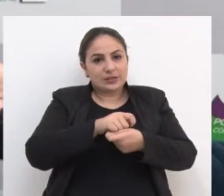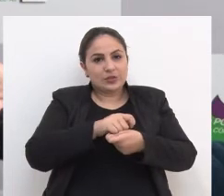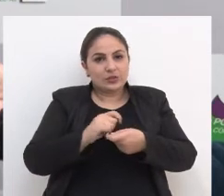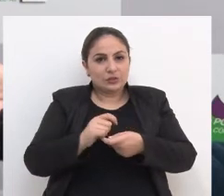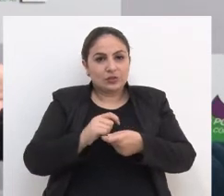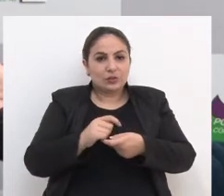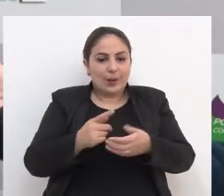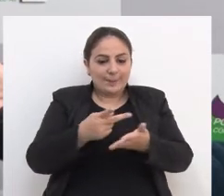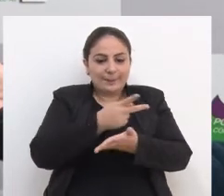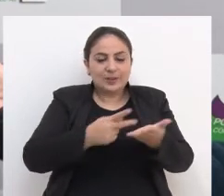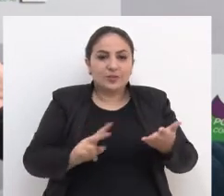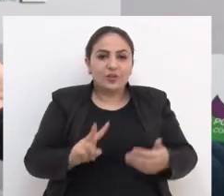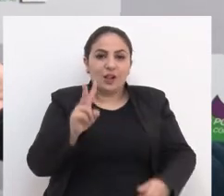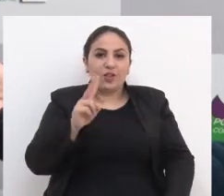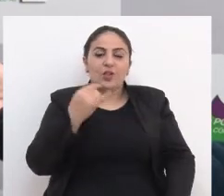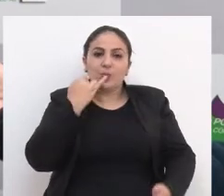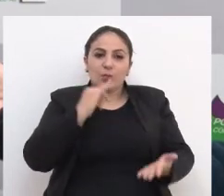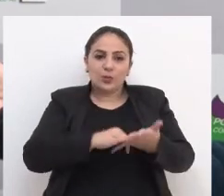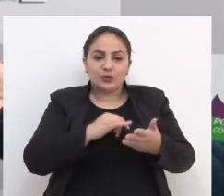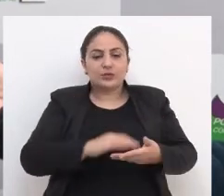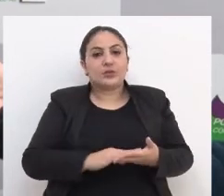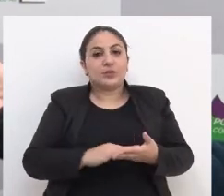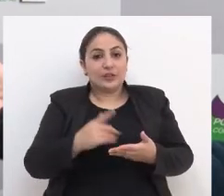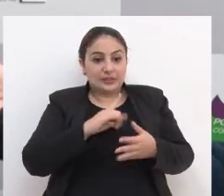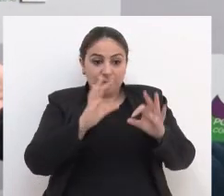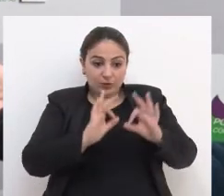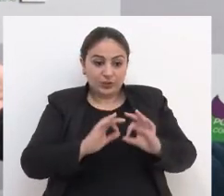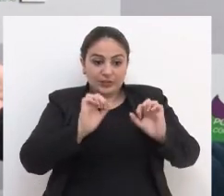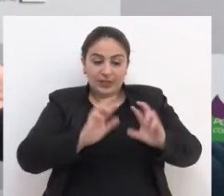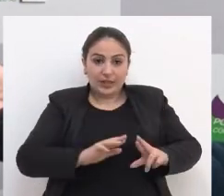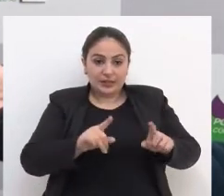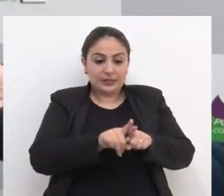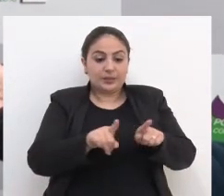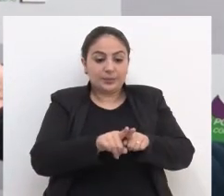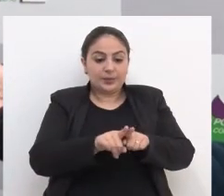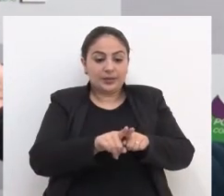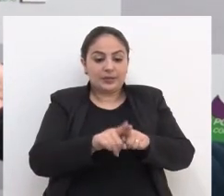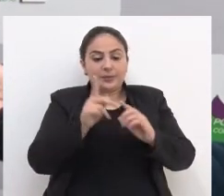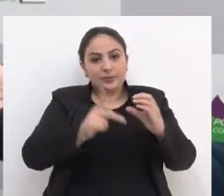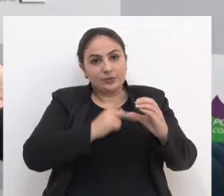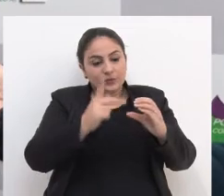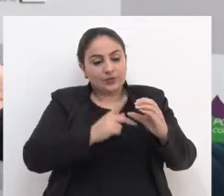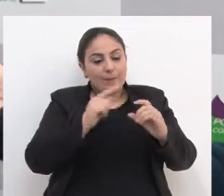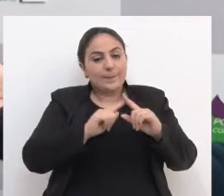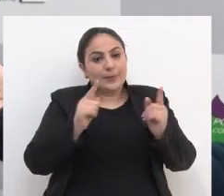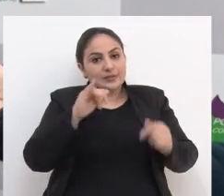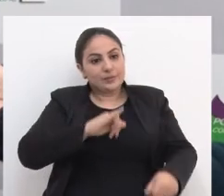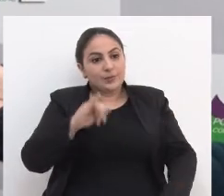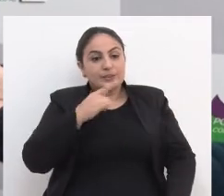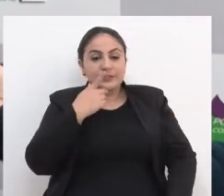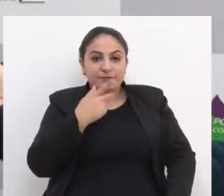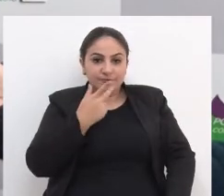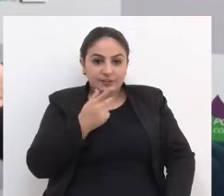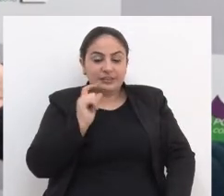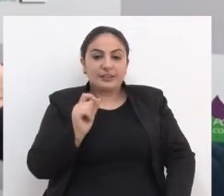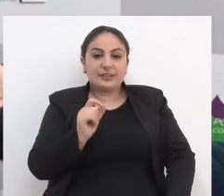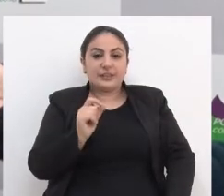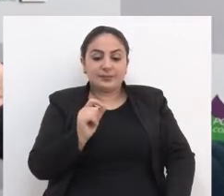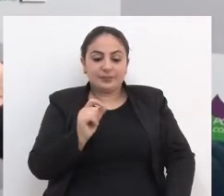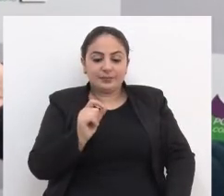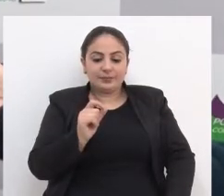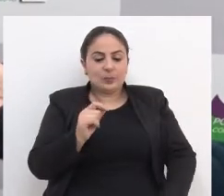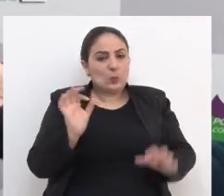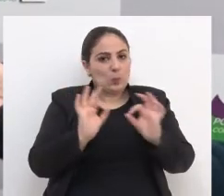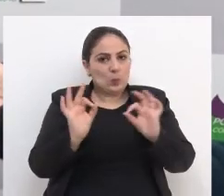valores do IPTU. Deve vir projeto nessa área também para o Legislativo, mas é importante frisar que